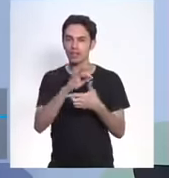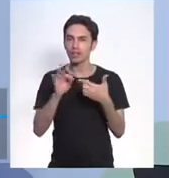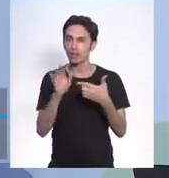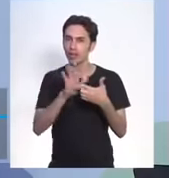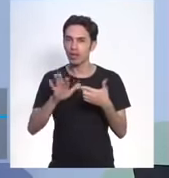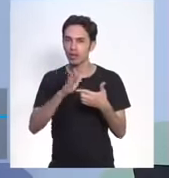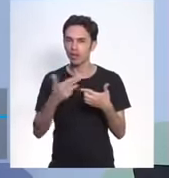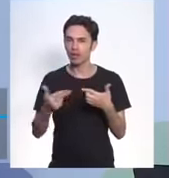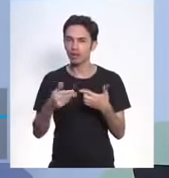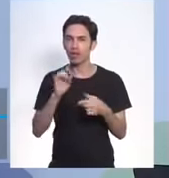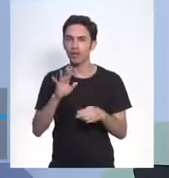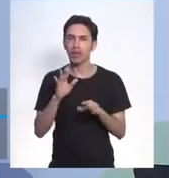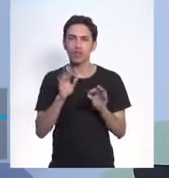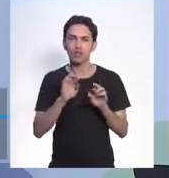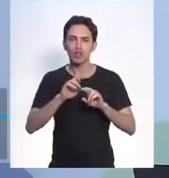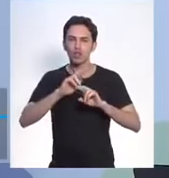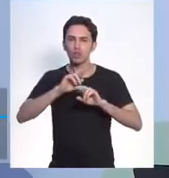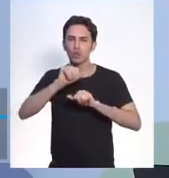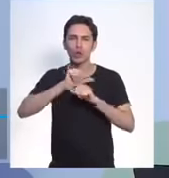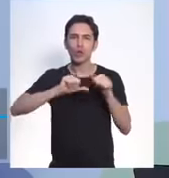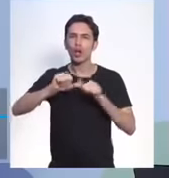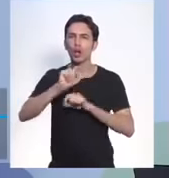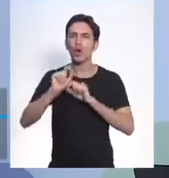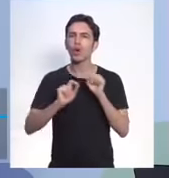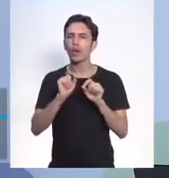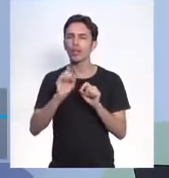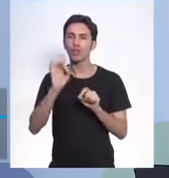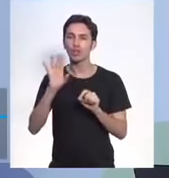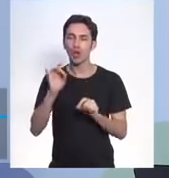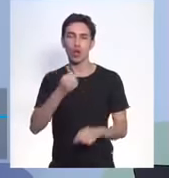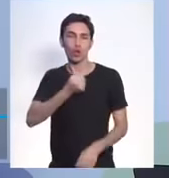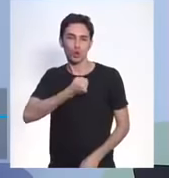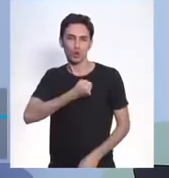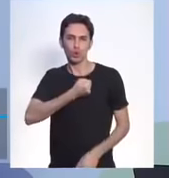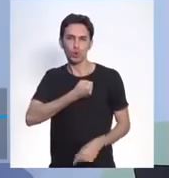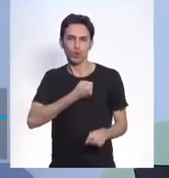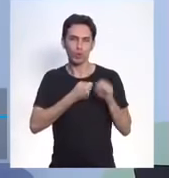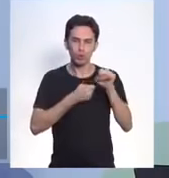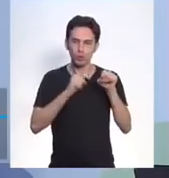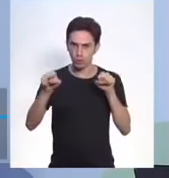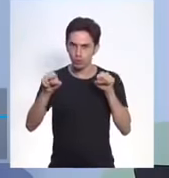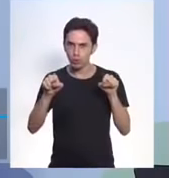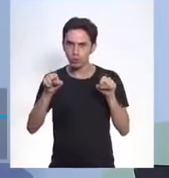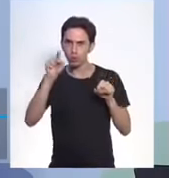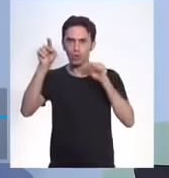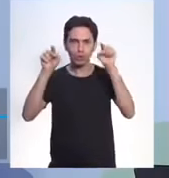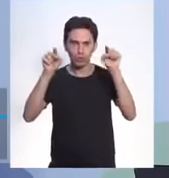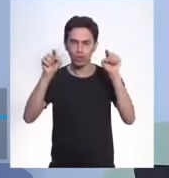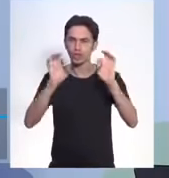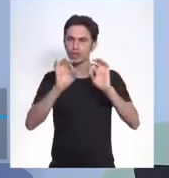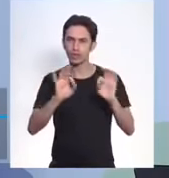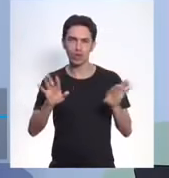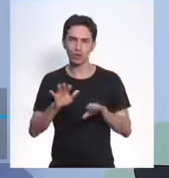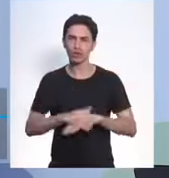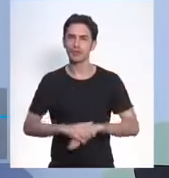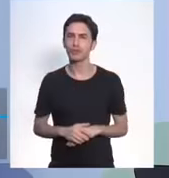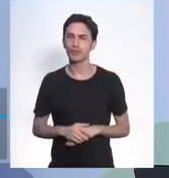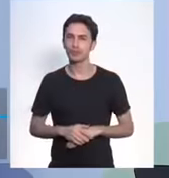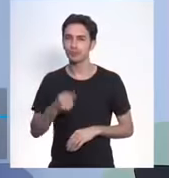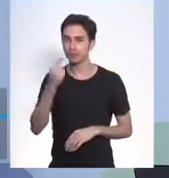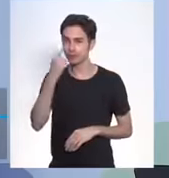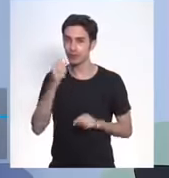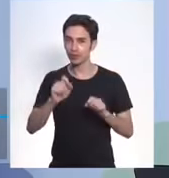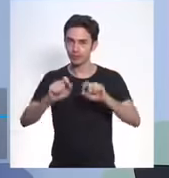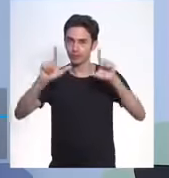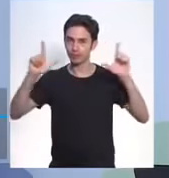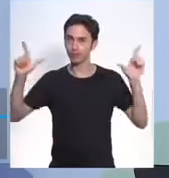só os pares ordenados eles vão fazer uma muda vocês vão executar literalmente uma mudança pode pôr na